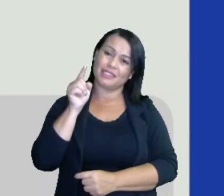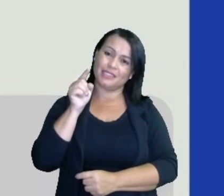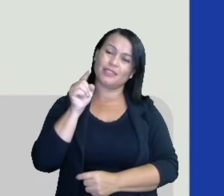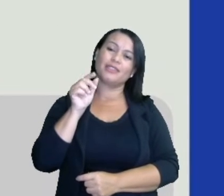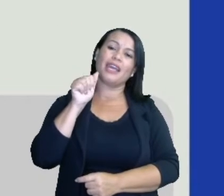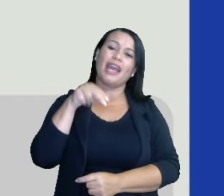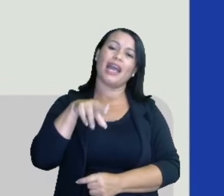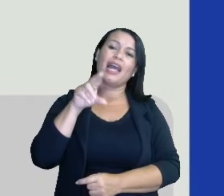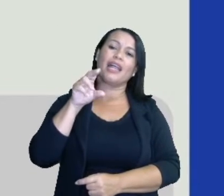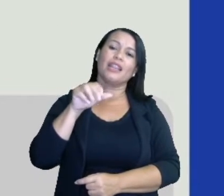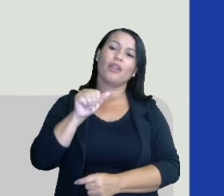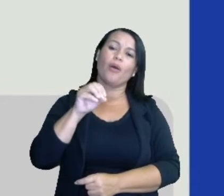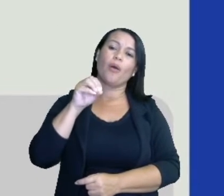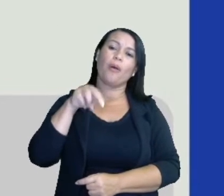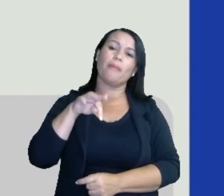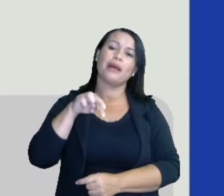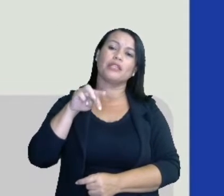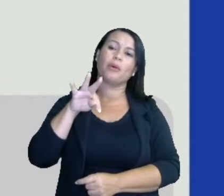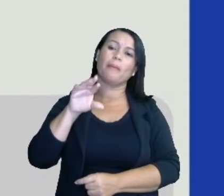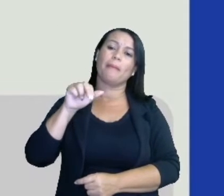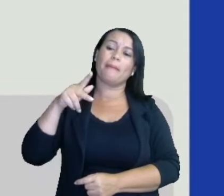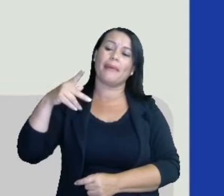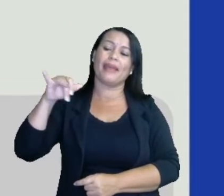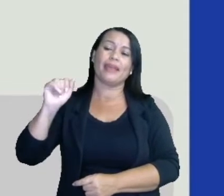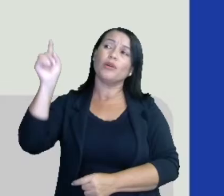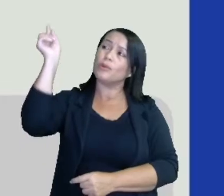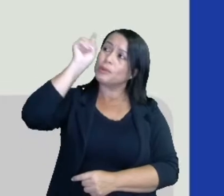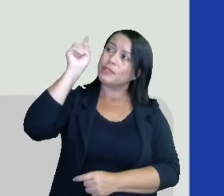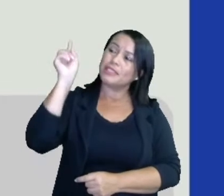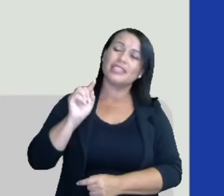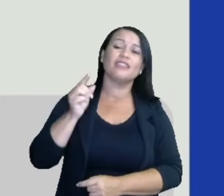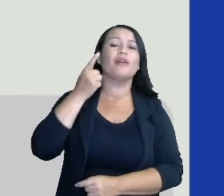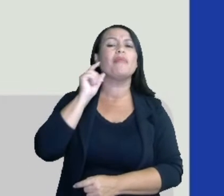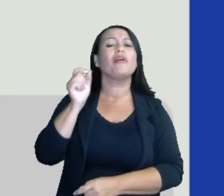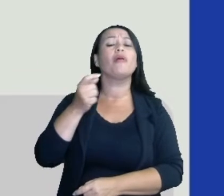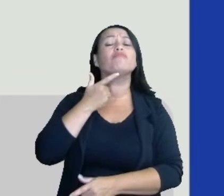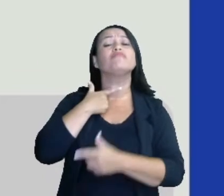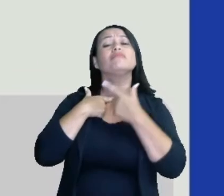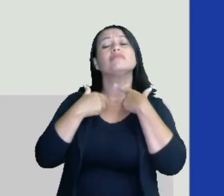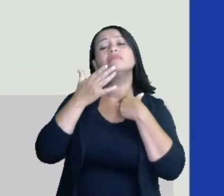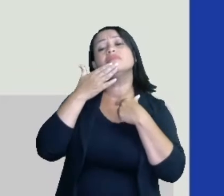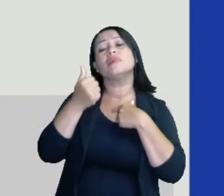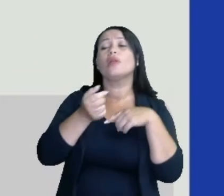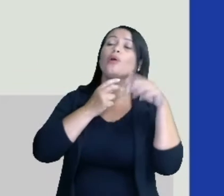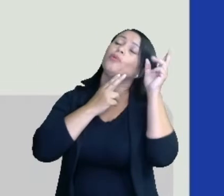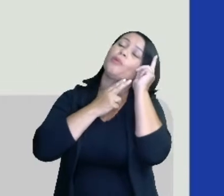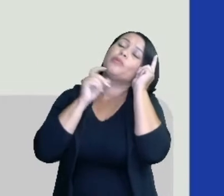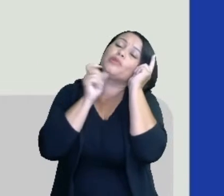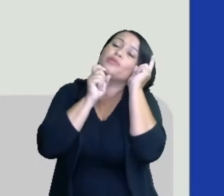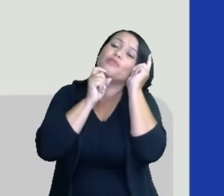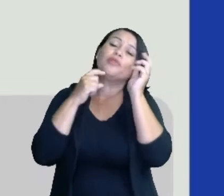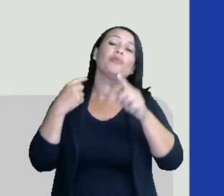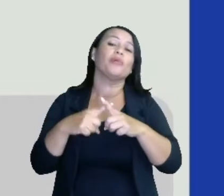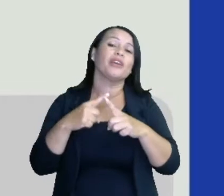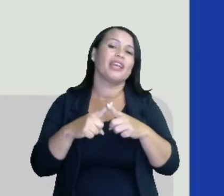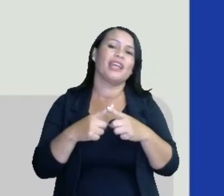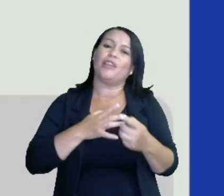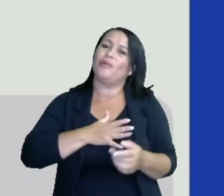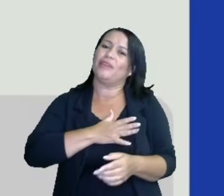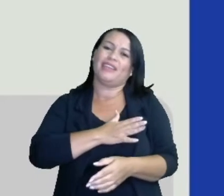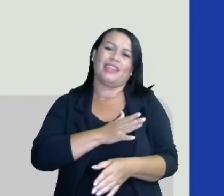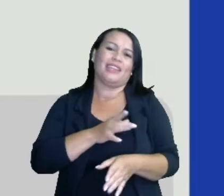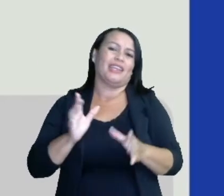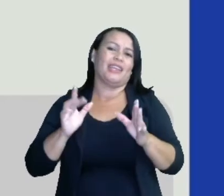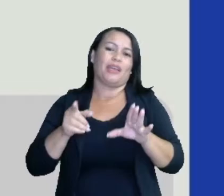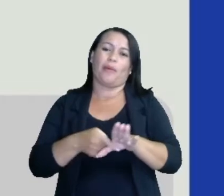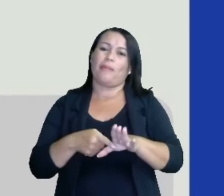gente viu, uma figura de linguagem aí. E ele preferiu dormir ali, ó, no frio, tudo isso por quê? Para não limpar